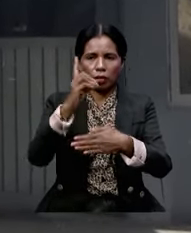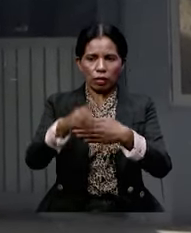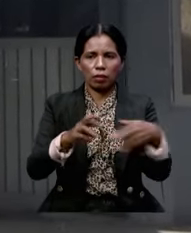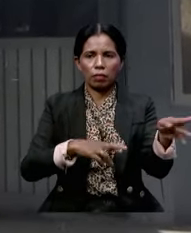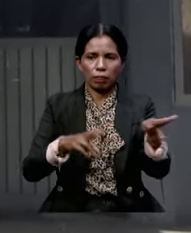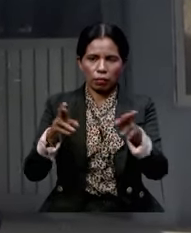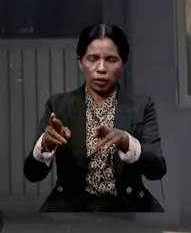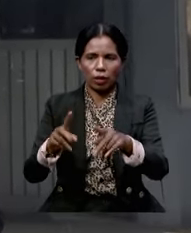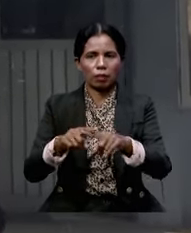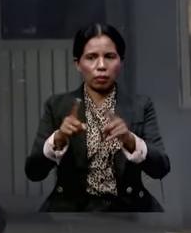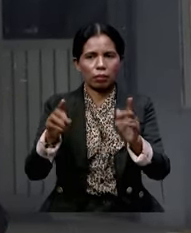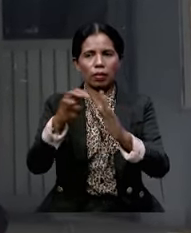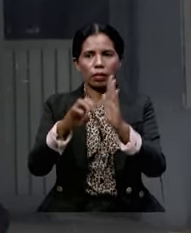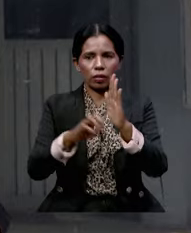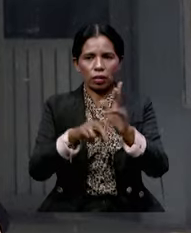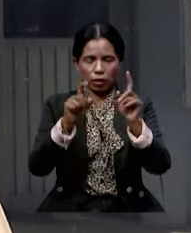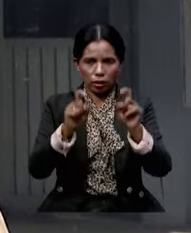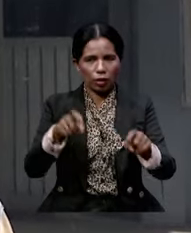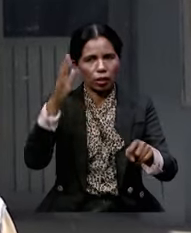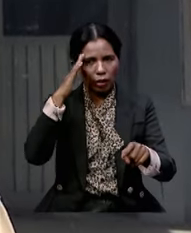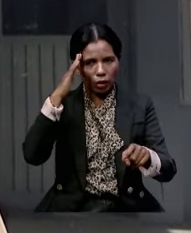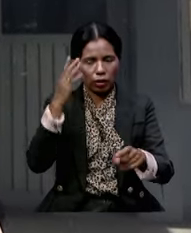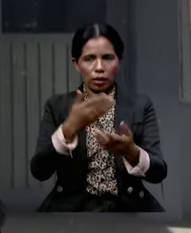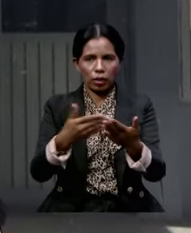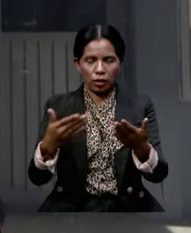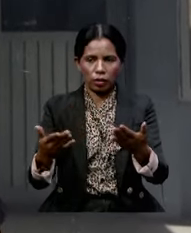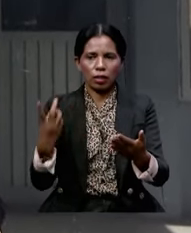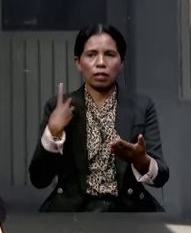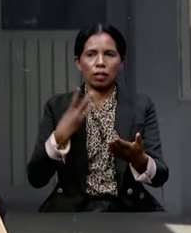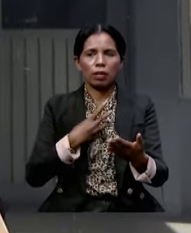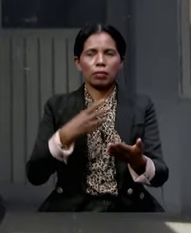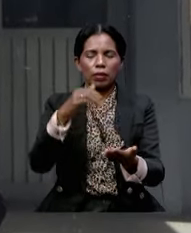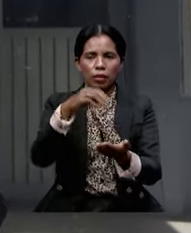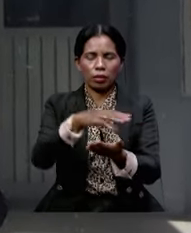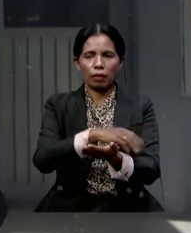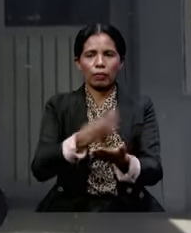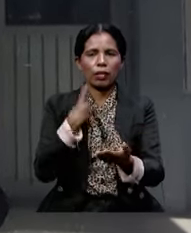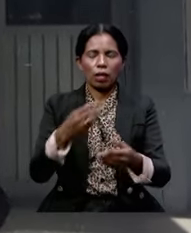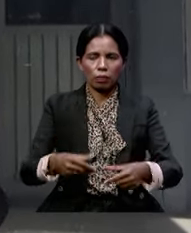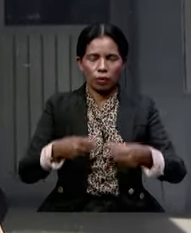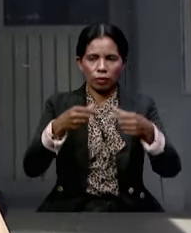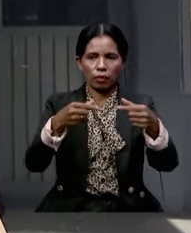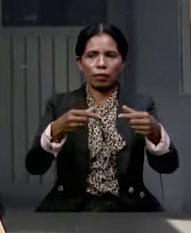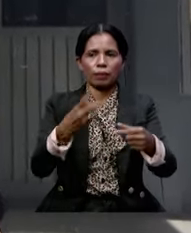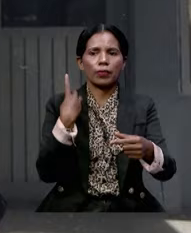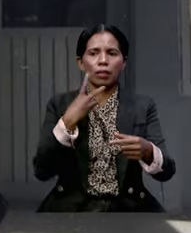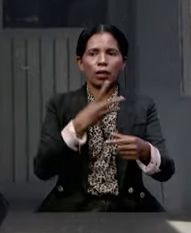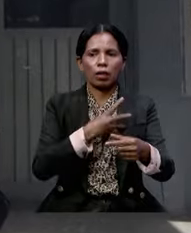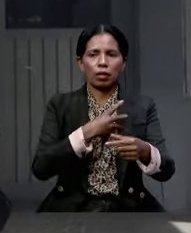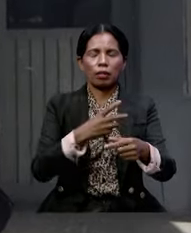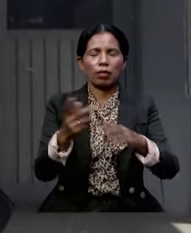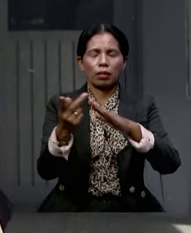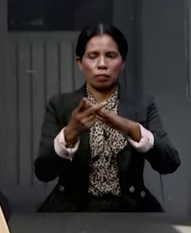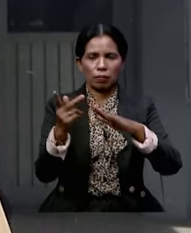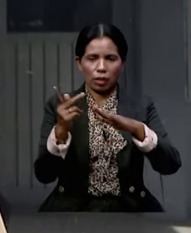pronto. May be estado mo steng hatene, sa saan din na be, mag-estado mo yan, ami entrega. May be hasan netek ami ni besi kalen, tama